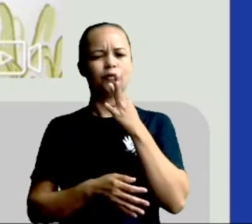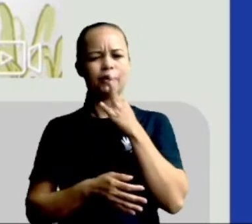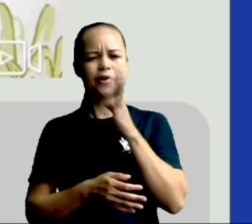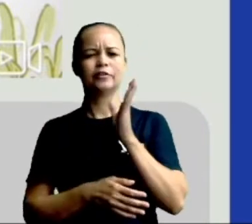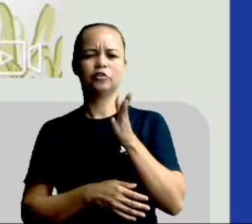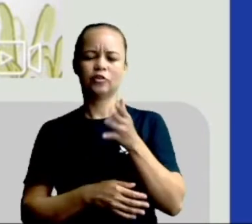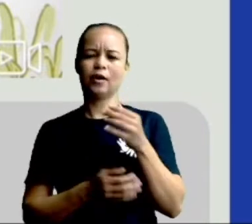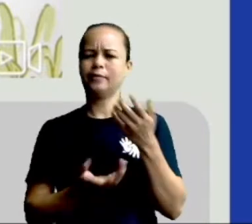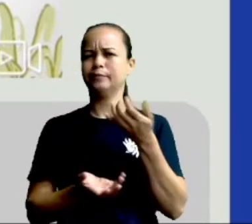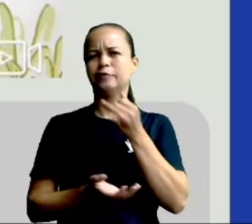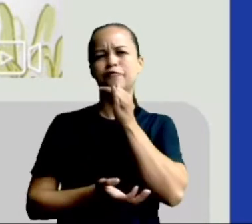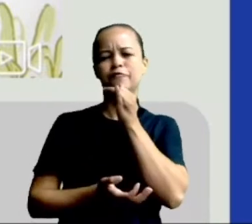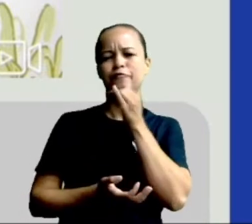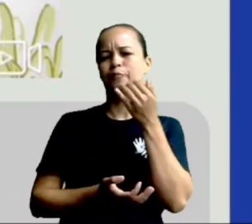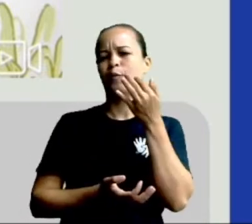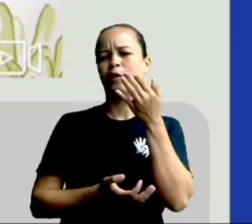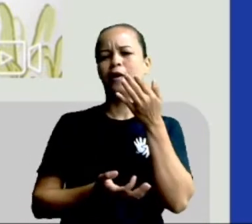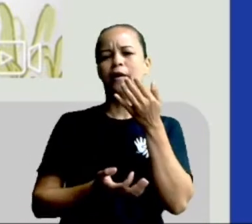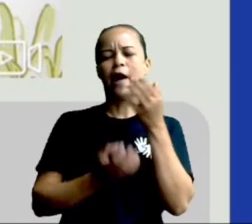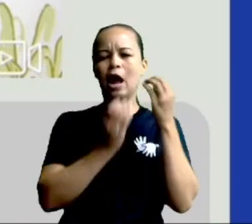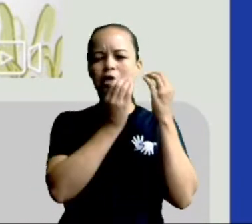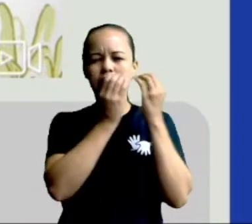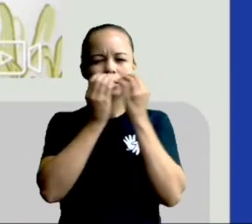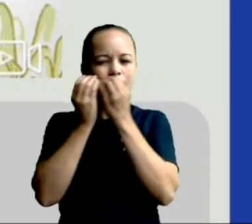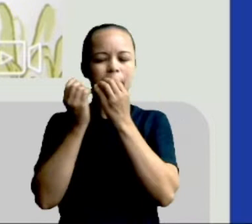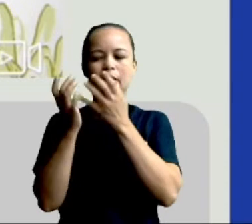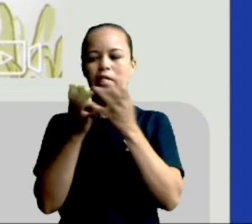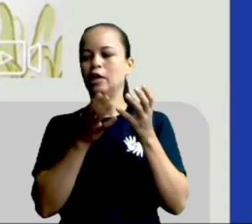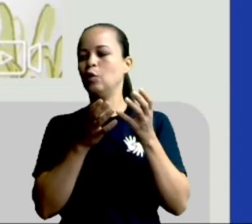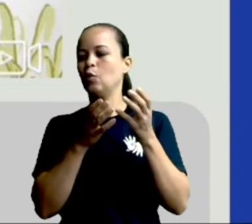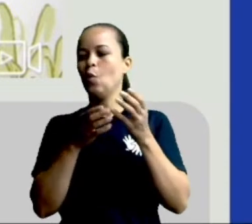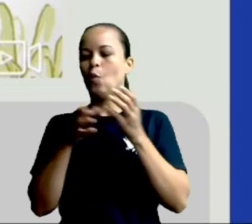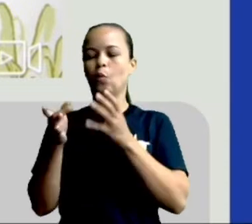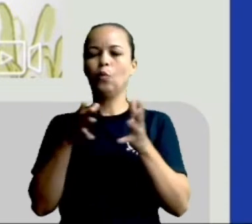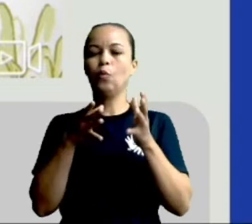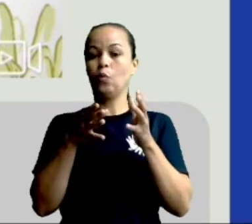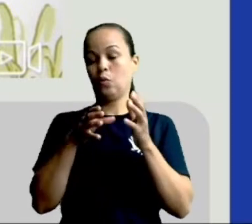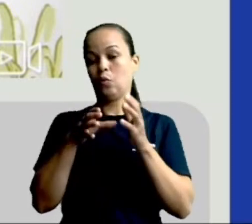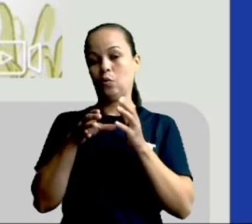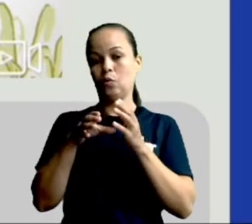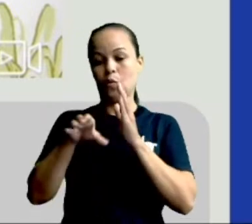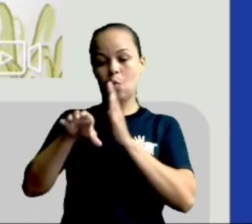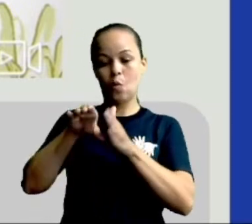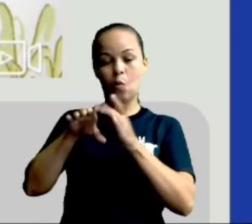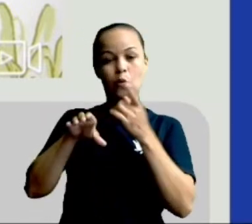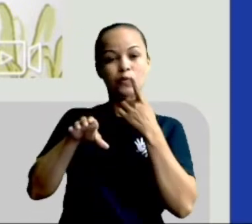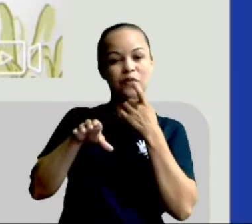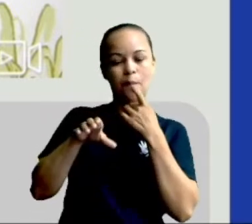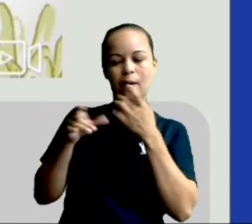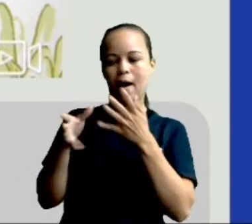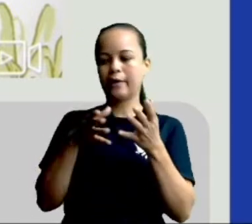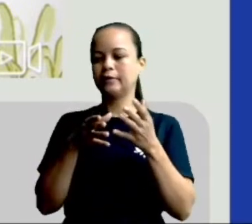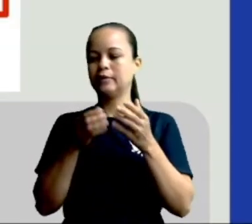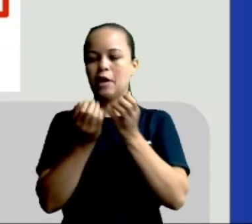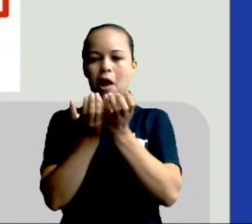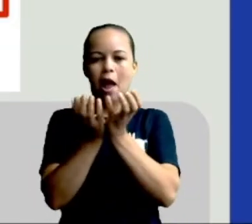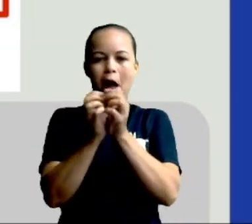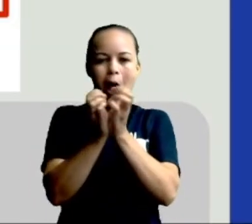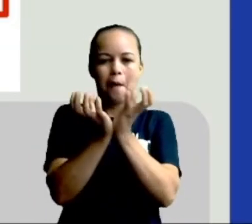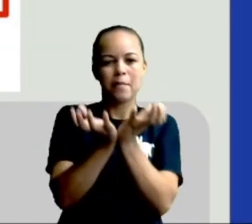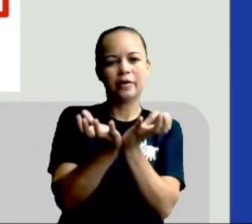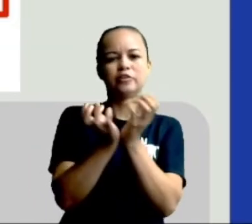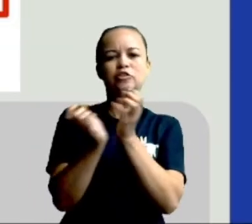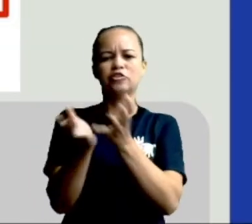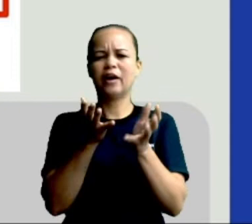por exemplo, o milho, a azeitona, o tomate, a berinjela, tá? O girimum, a abóbora, a